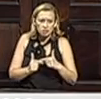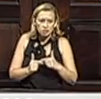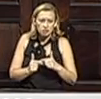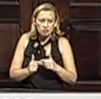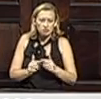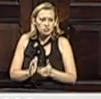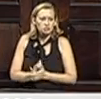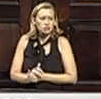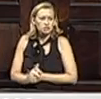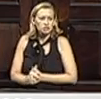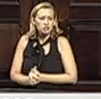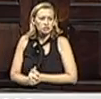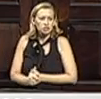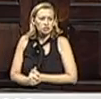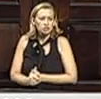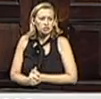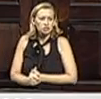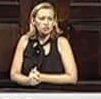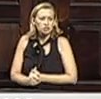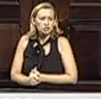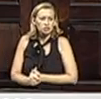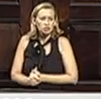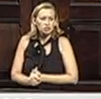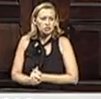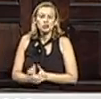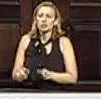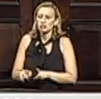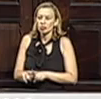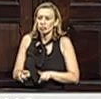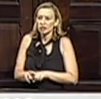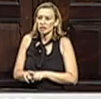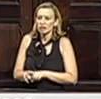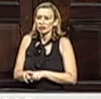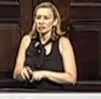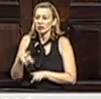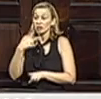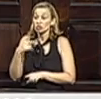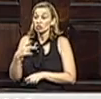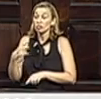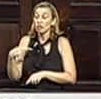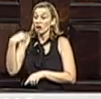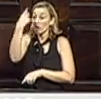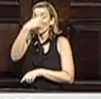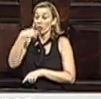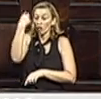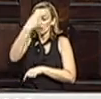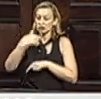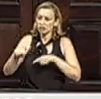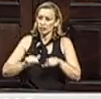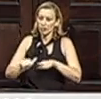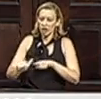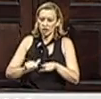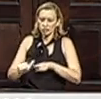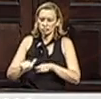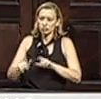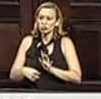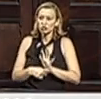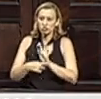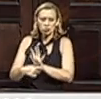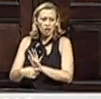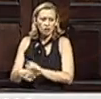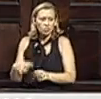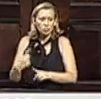horas. Isso aí vai influenciar diretamente na qualidade do serviço apresentado, porque